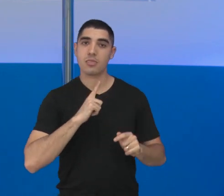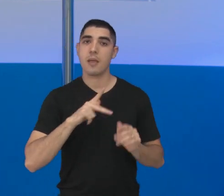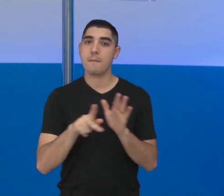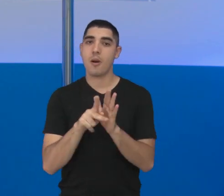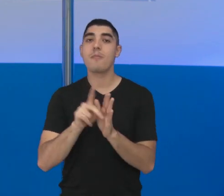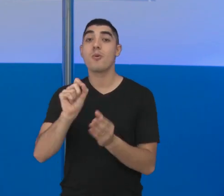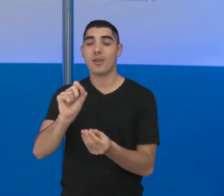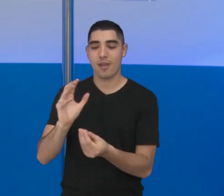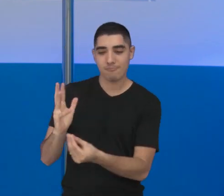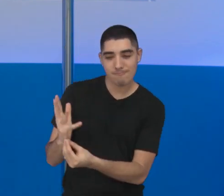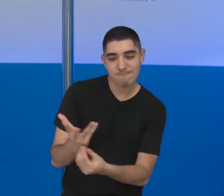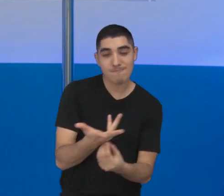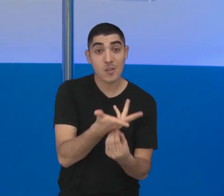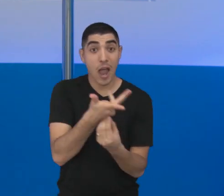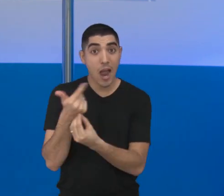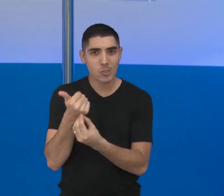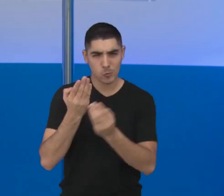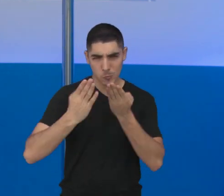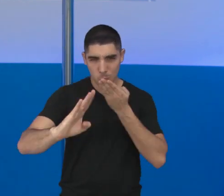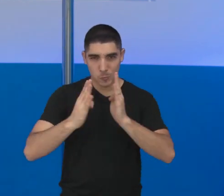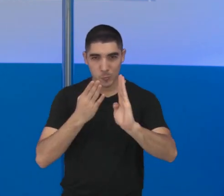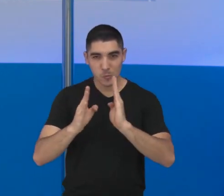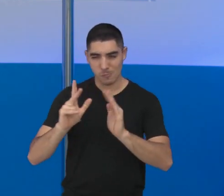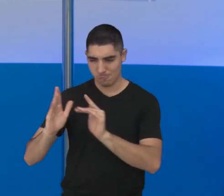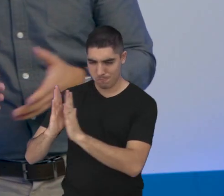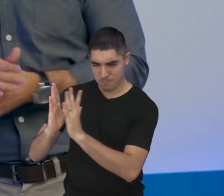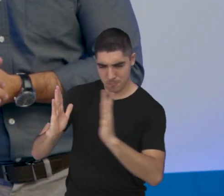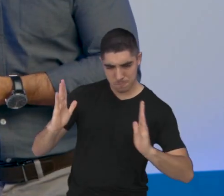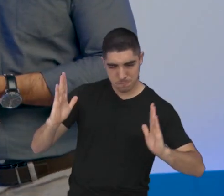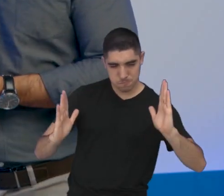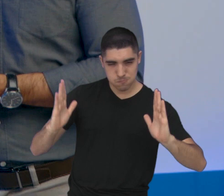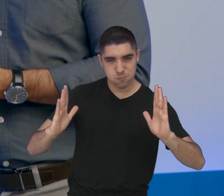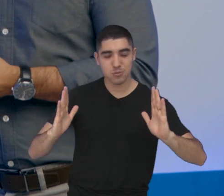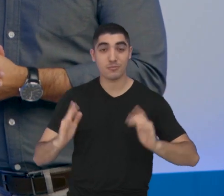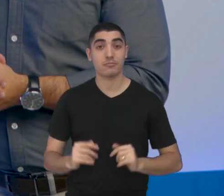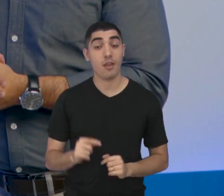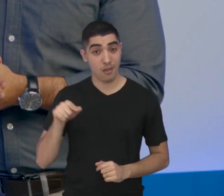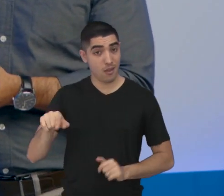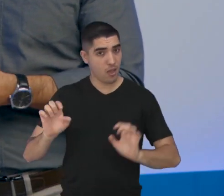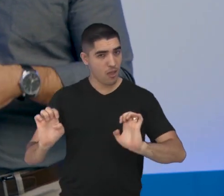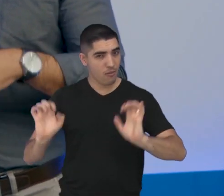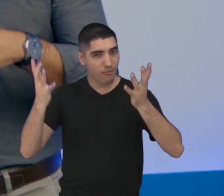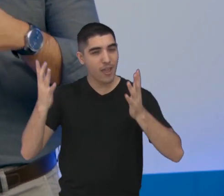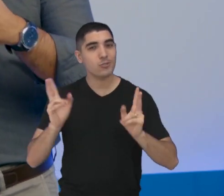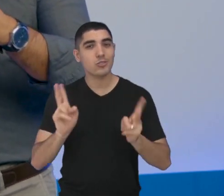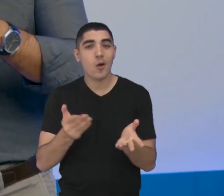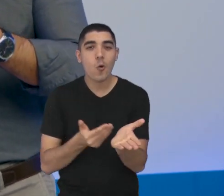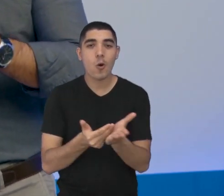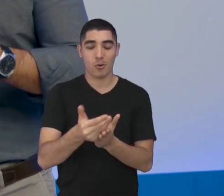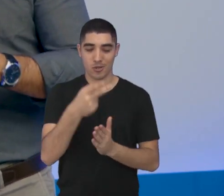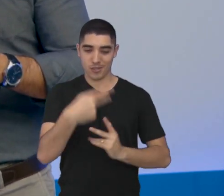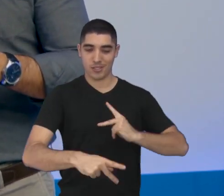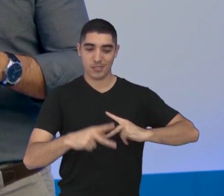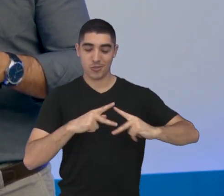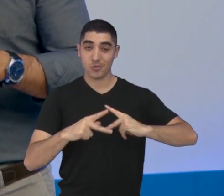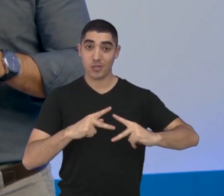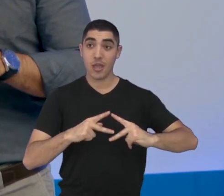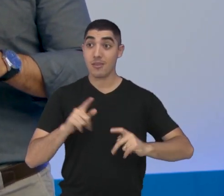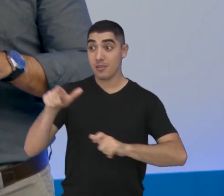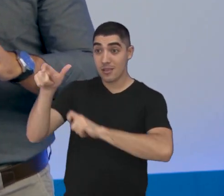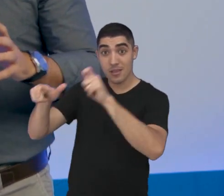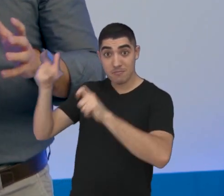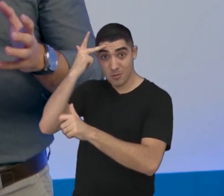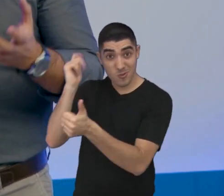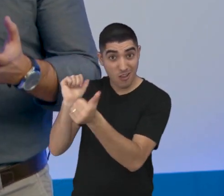realizar uma maratona de artes marciais aqui em São José. A matéria foi inspirada em um evento que aconteceu aqui na cidade e